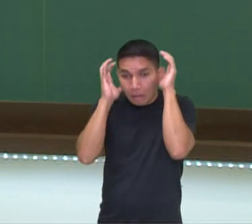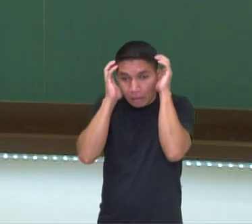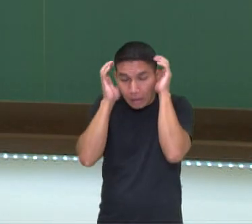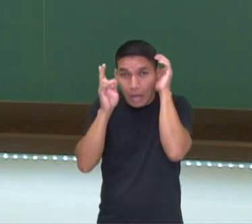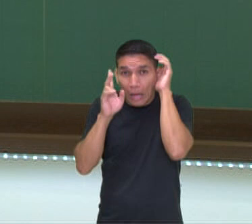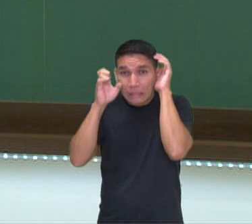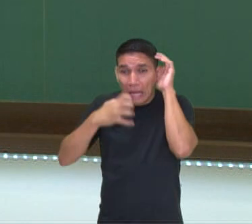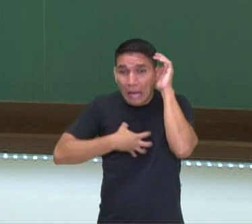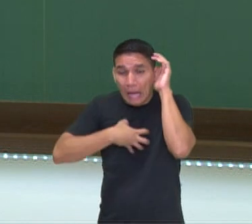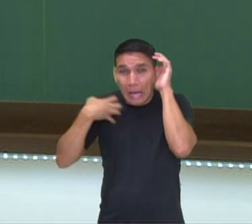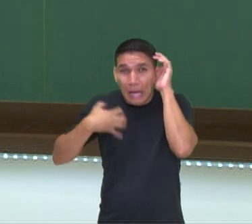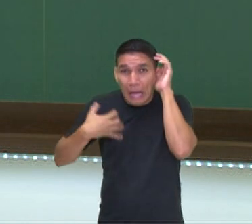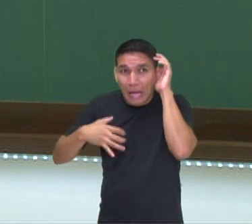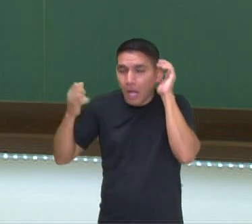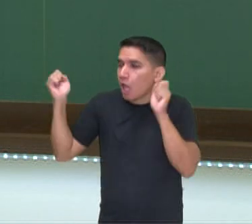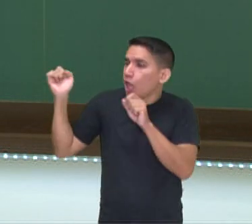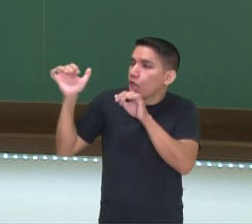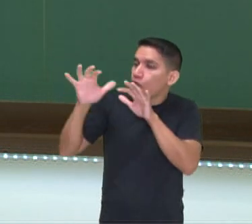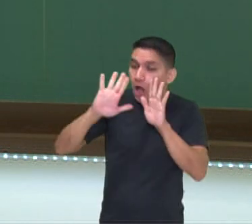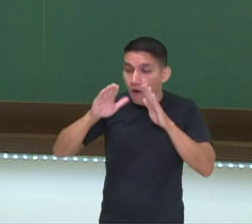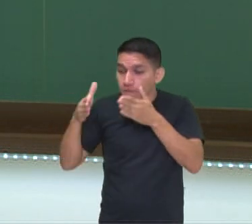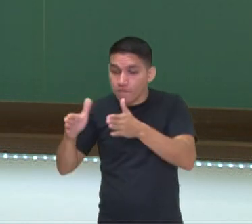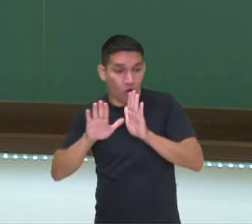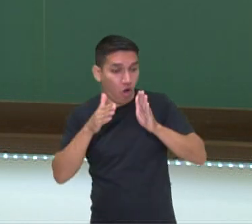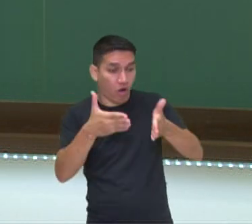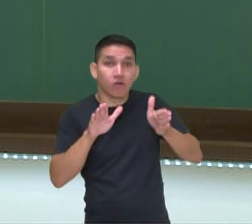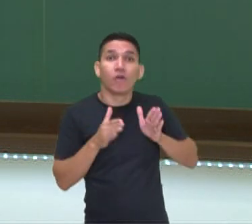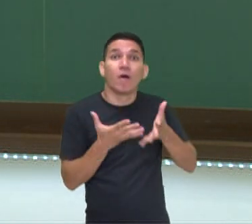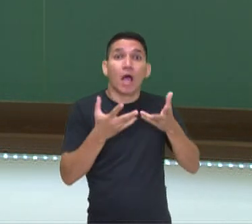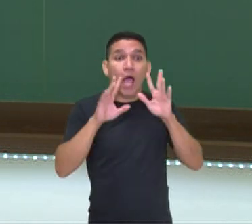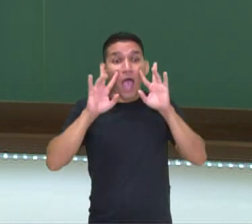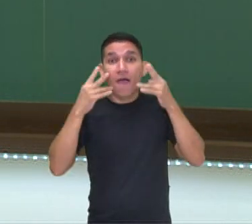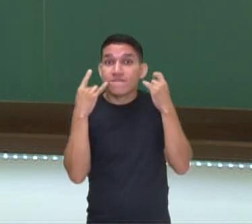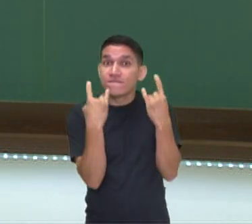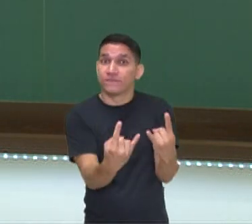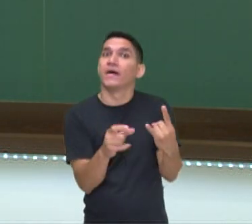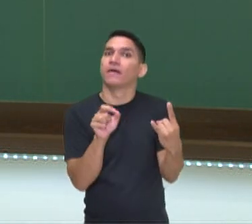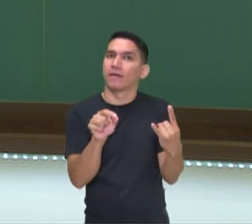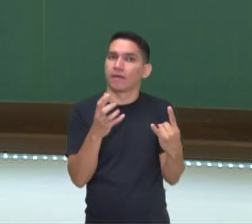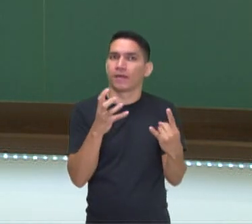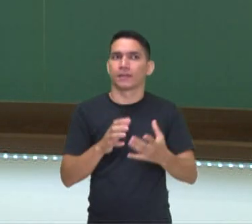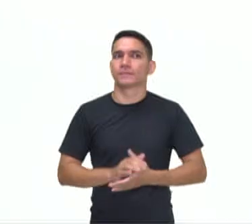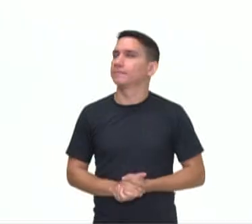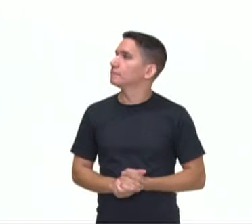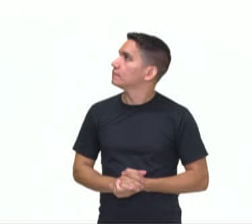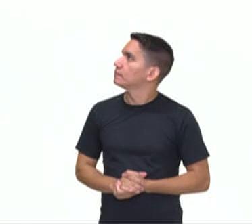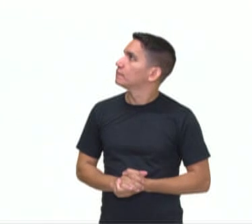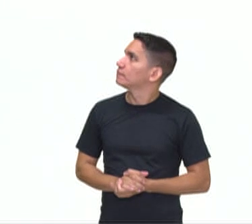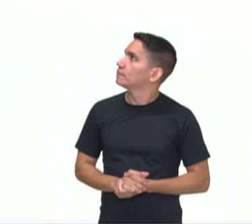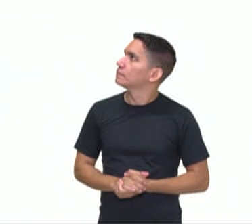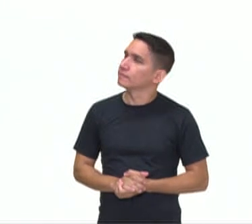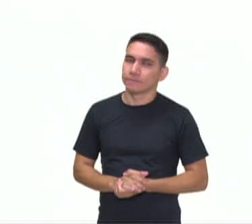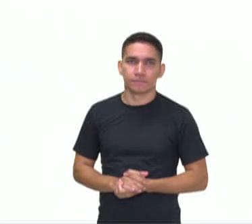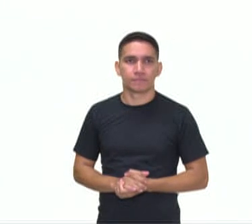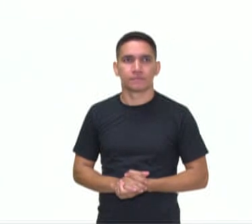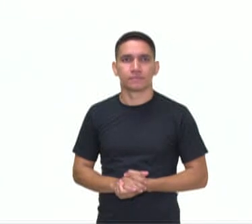e a iluminação em focos aonde se quer dar a ênfase, tá? Ó a